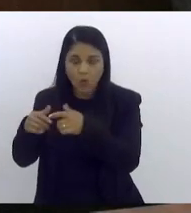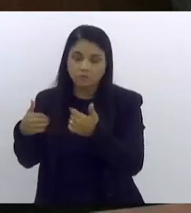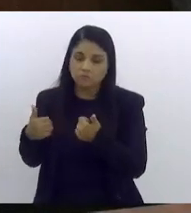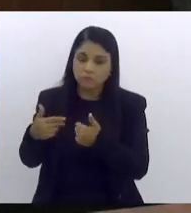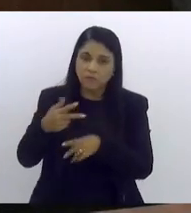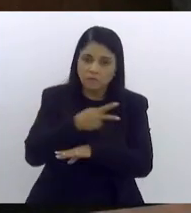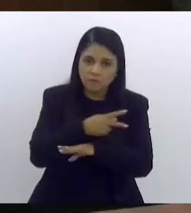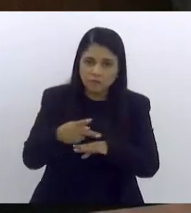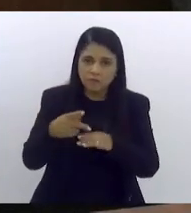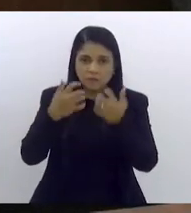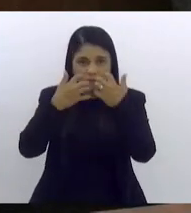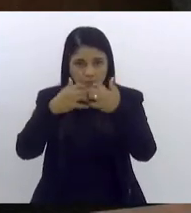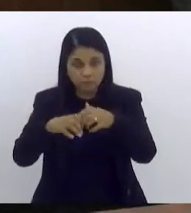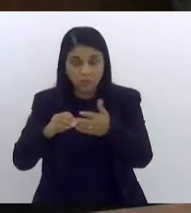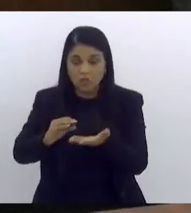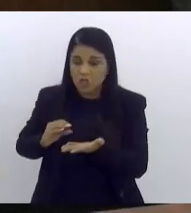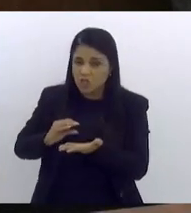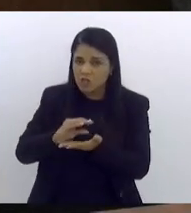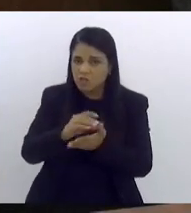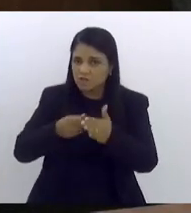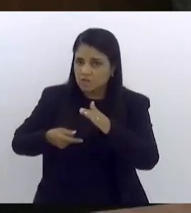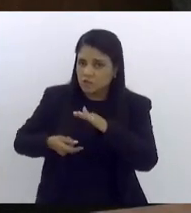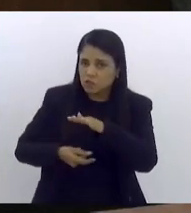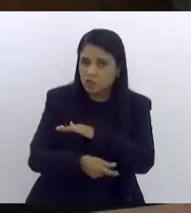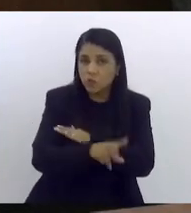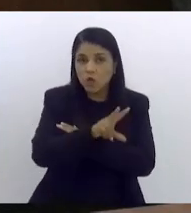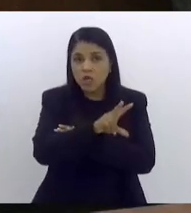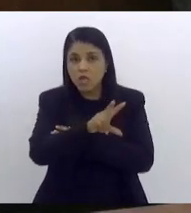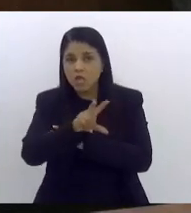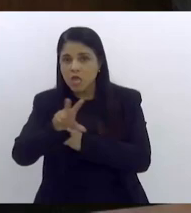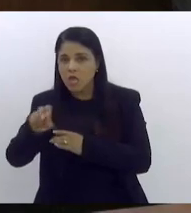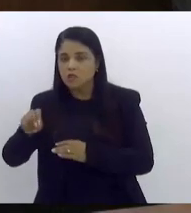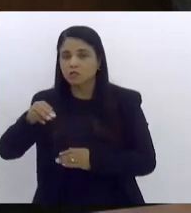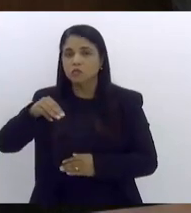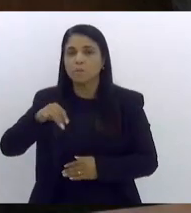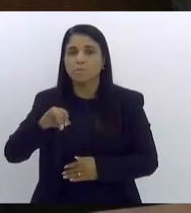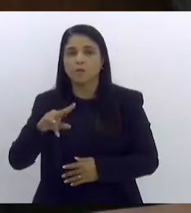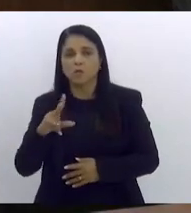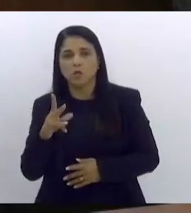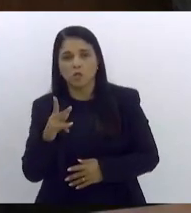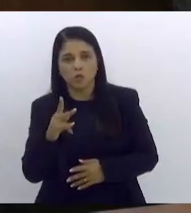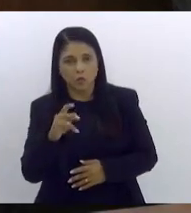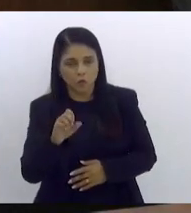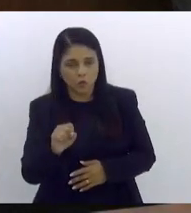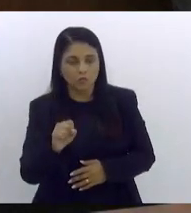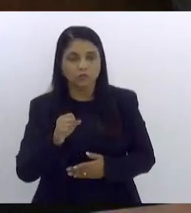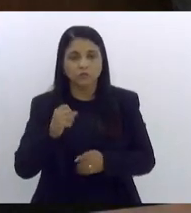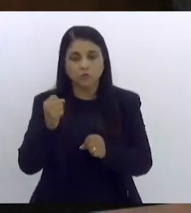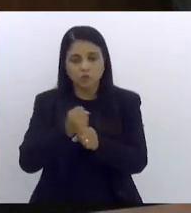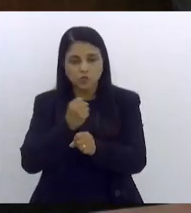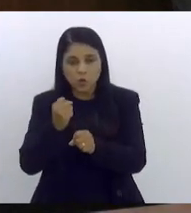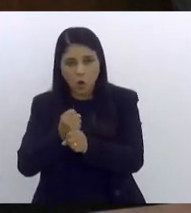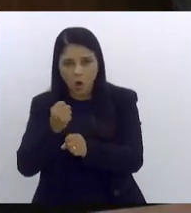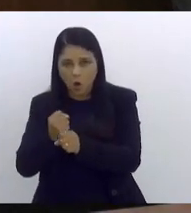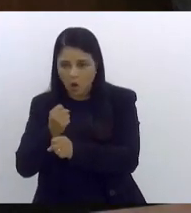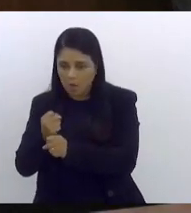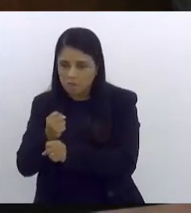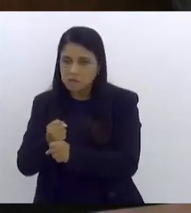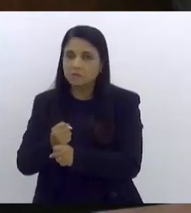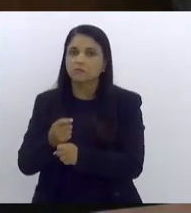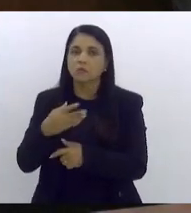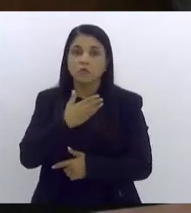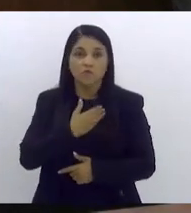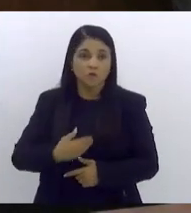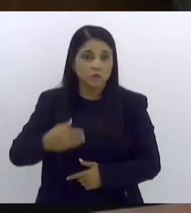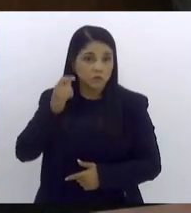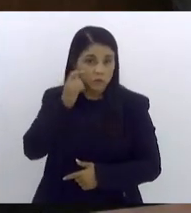tragédia, investiu mais de 500 milhões de reais em obras, coisa que a prefeitura não fez. O governador